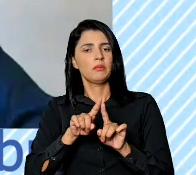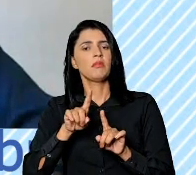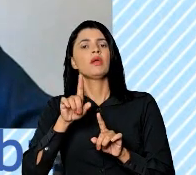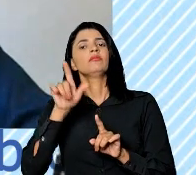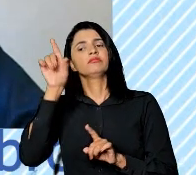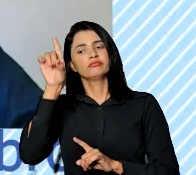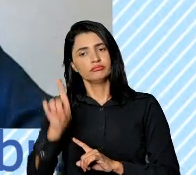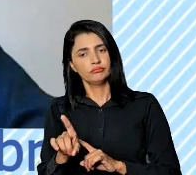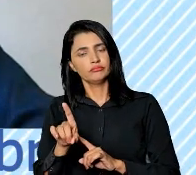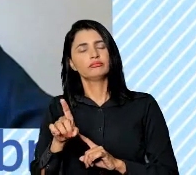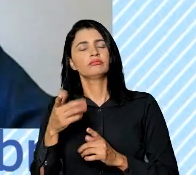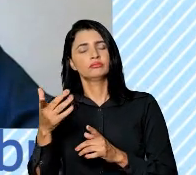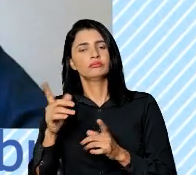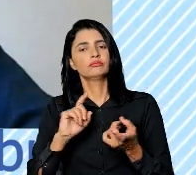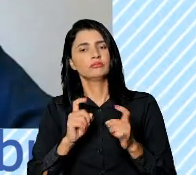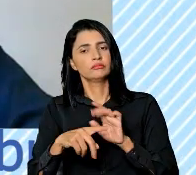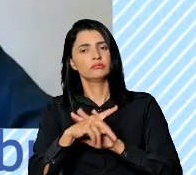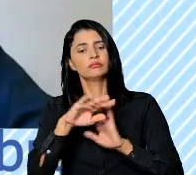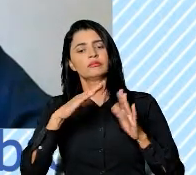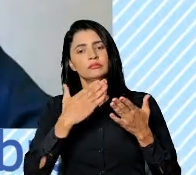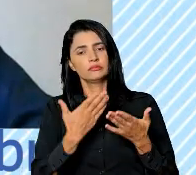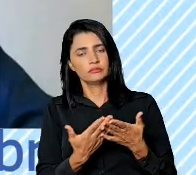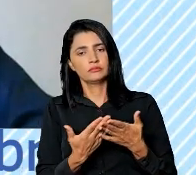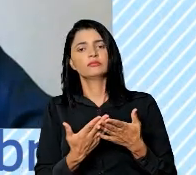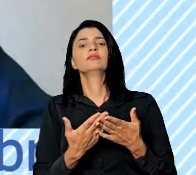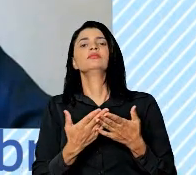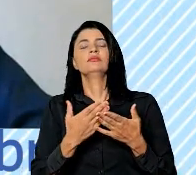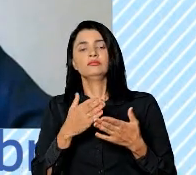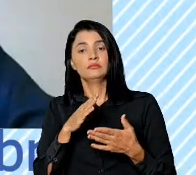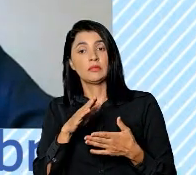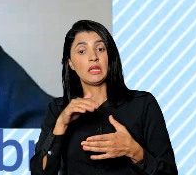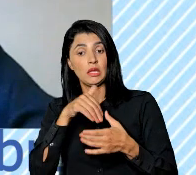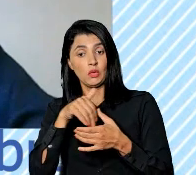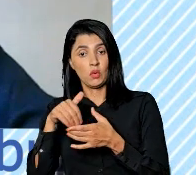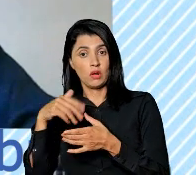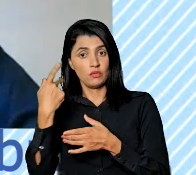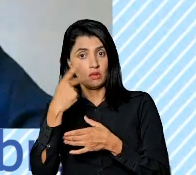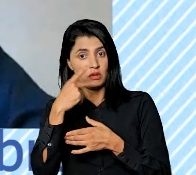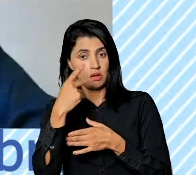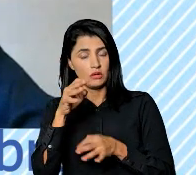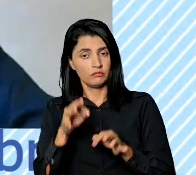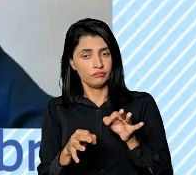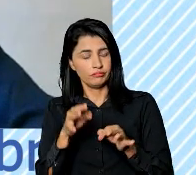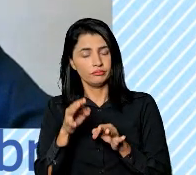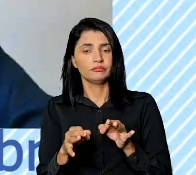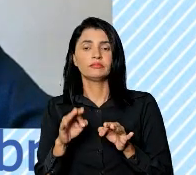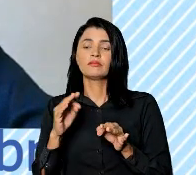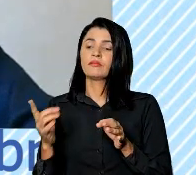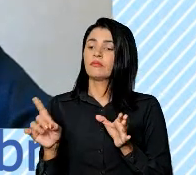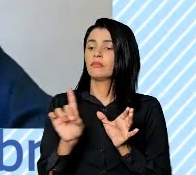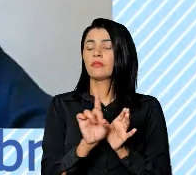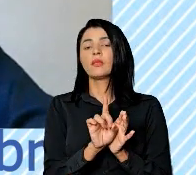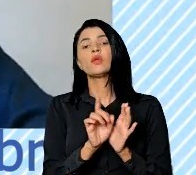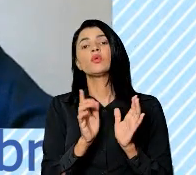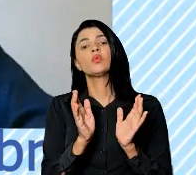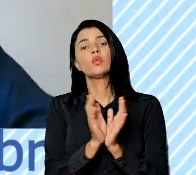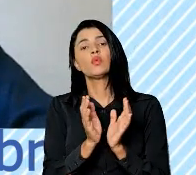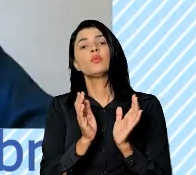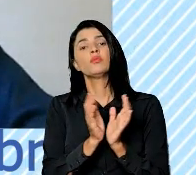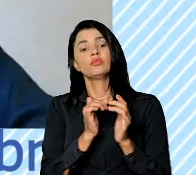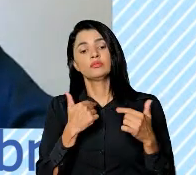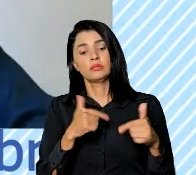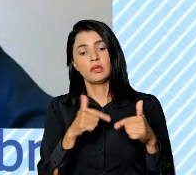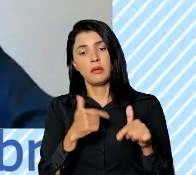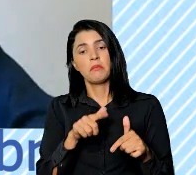executiva da Escola Judiciária Eleitoral daquele estado. E integra o grupo de trabalho que vai elaborar